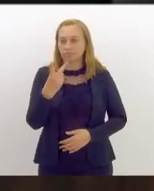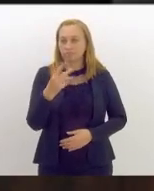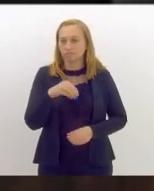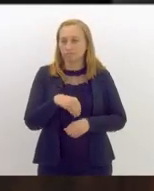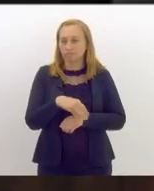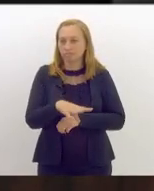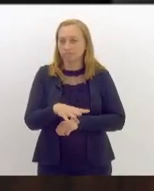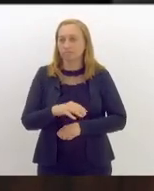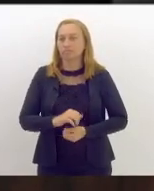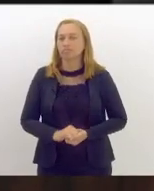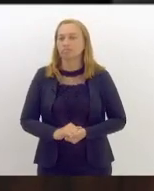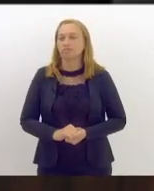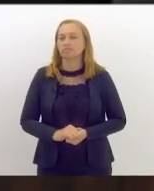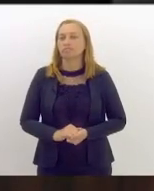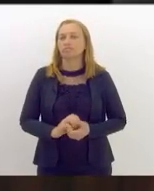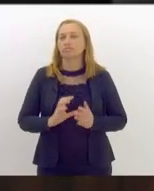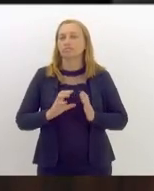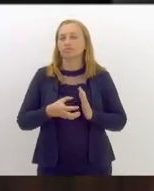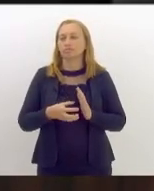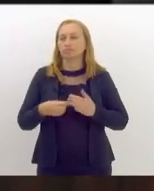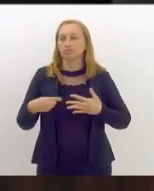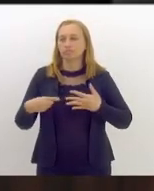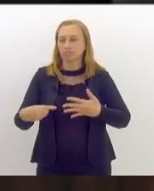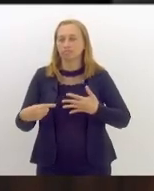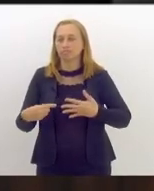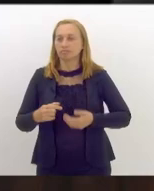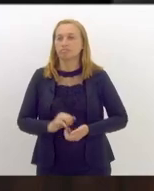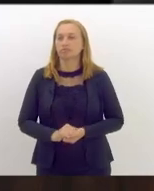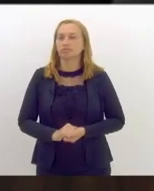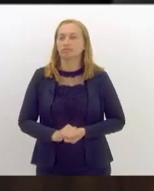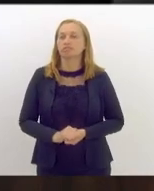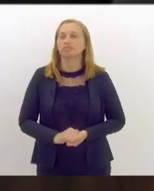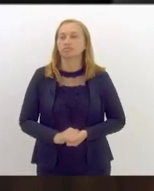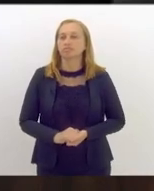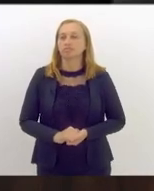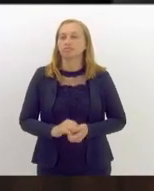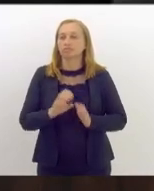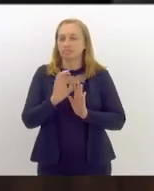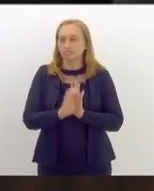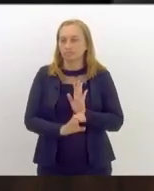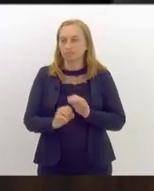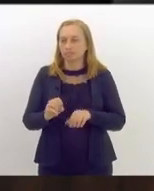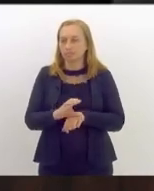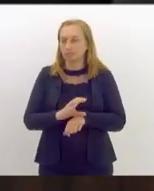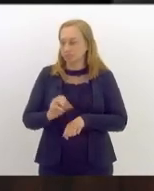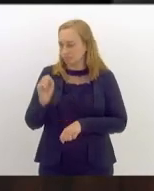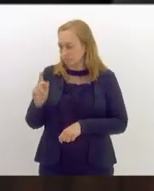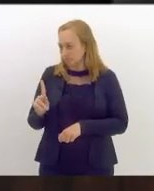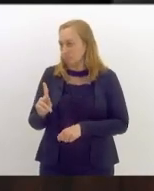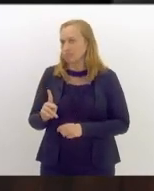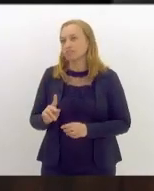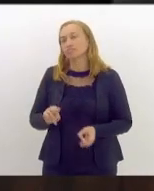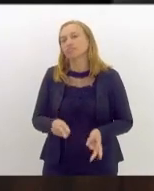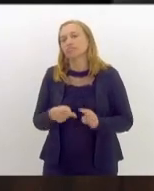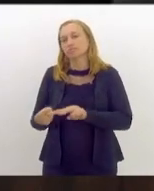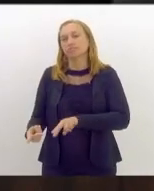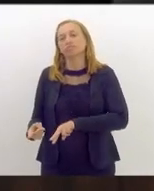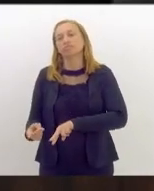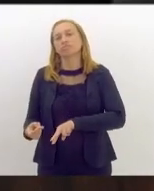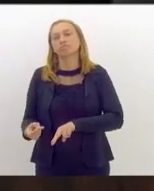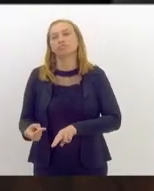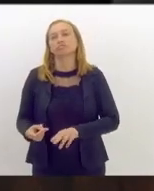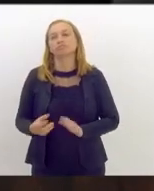destaques da bancada do pessoal em relação ao a emenda constitucional Ok para encaminhar pela bancada